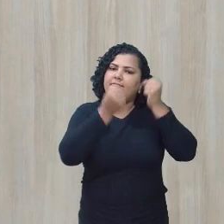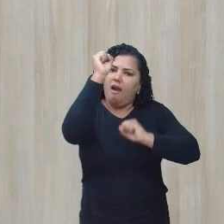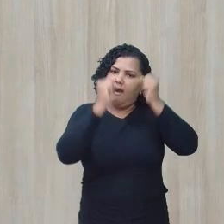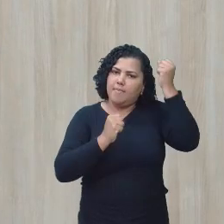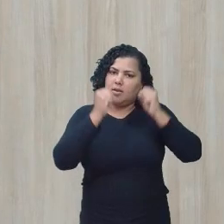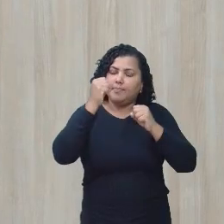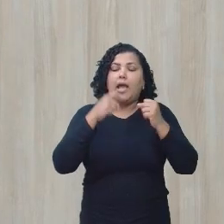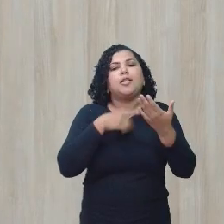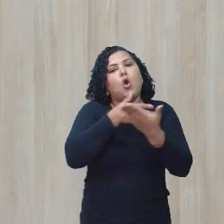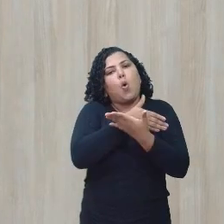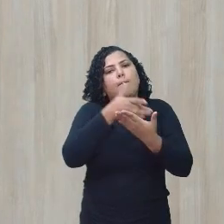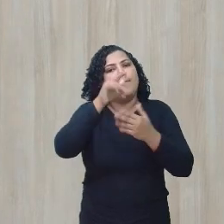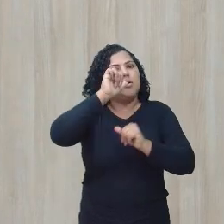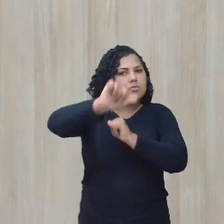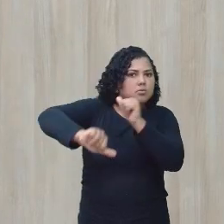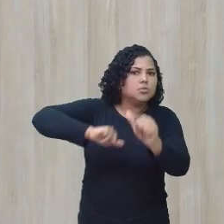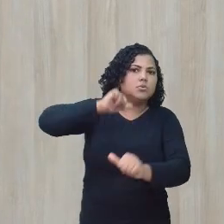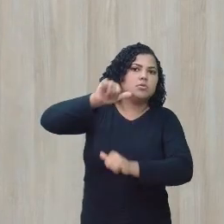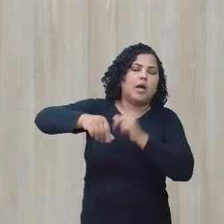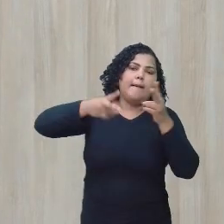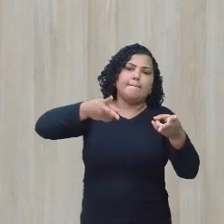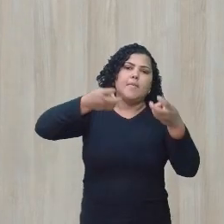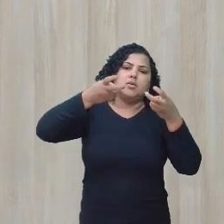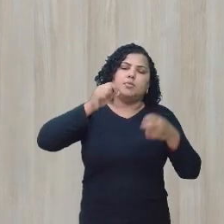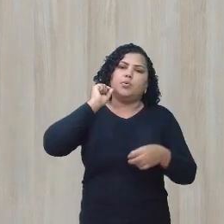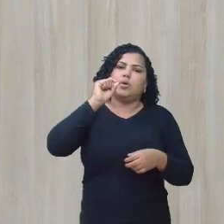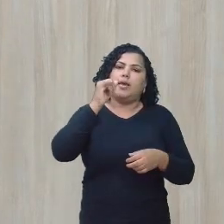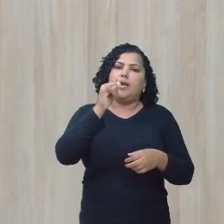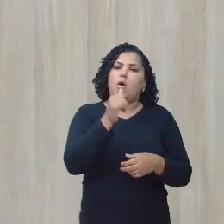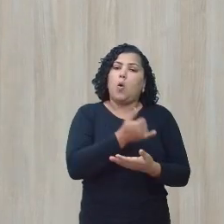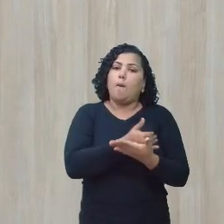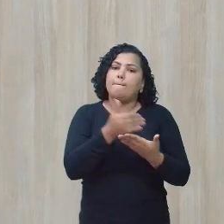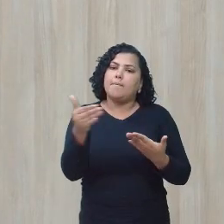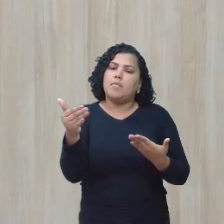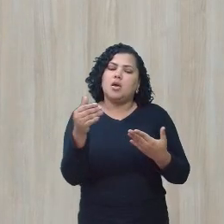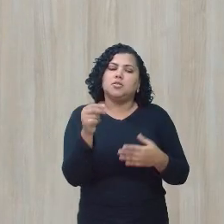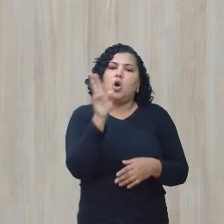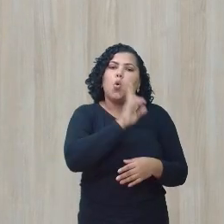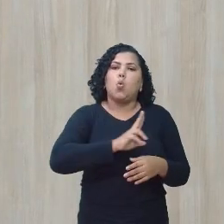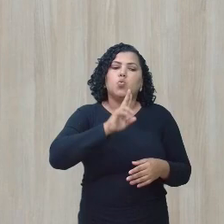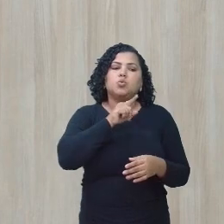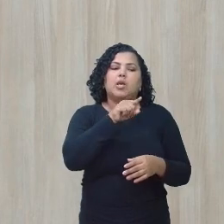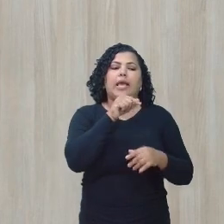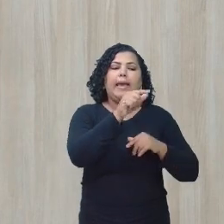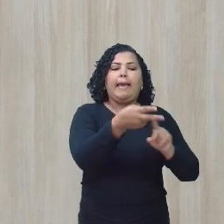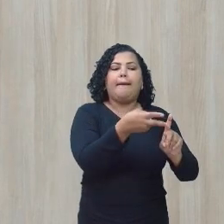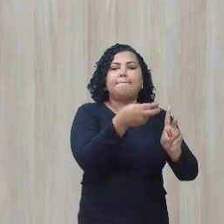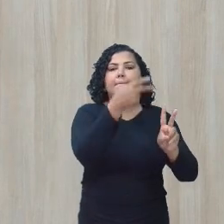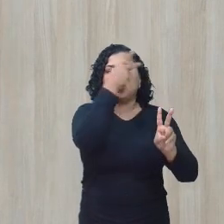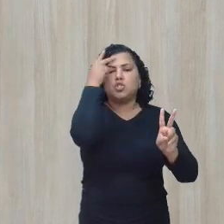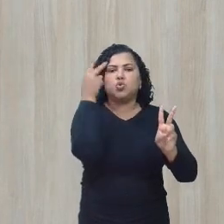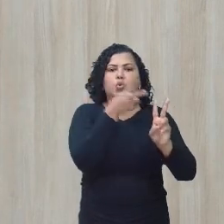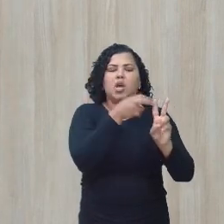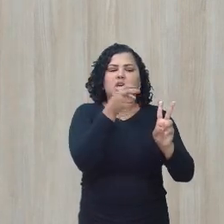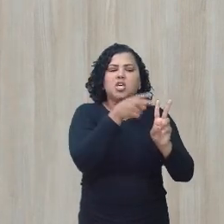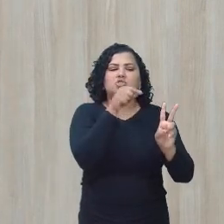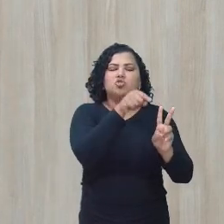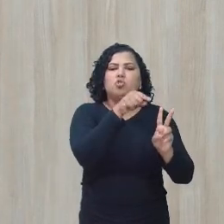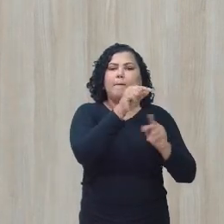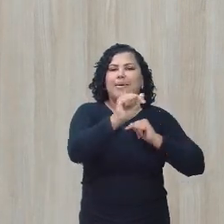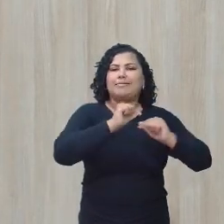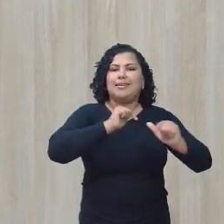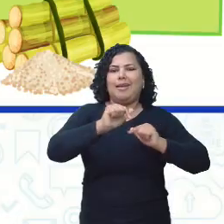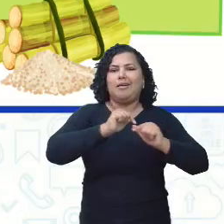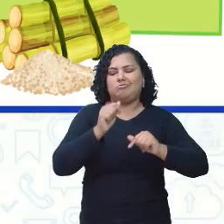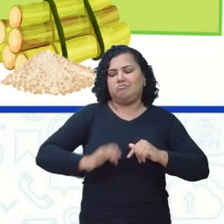vai tomar uma outra dimensão. Vai se utilizar inicialmente o trabalho indígena, mas, né, por uma série de fatores, nós vamos ter